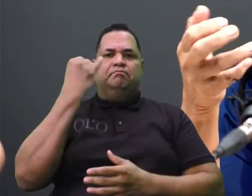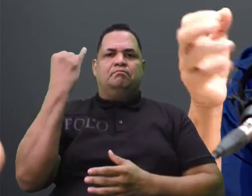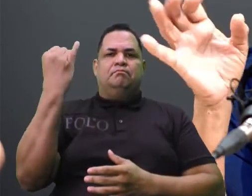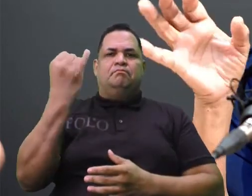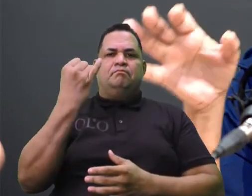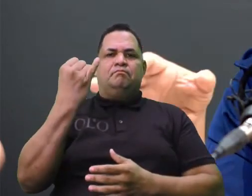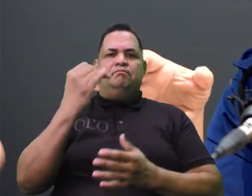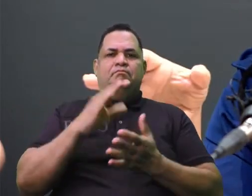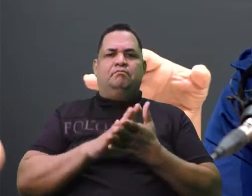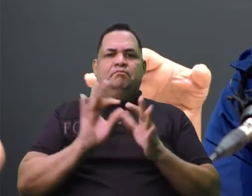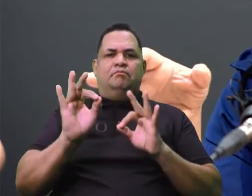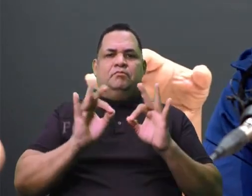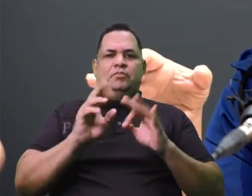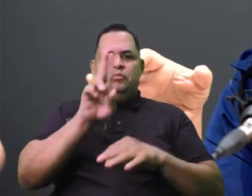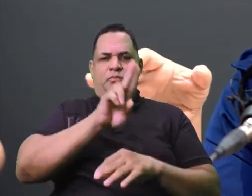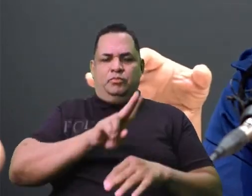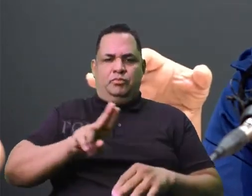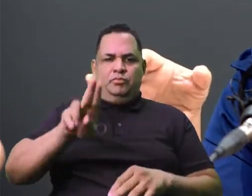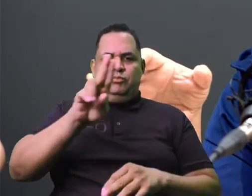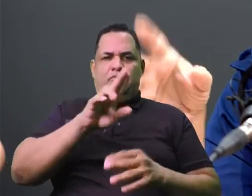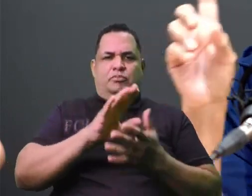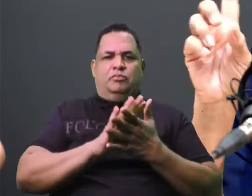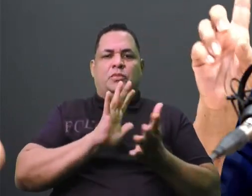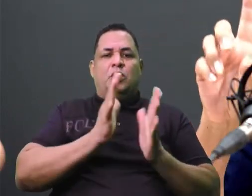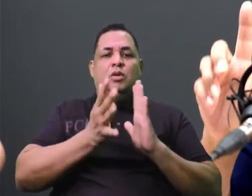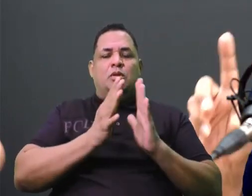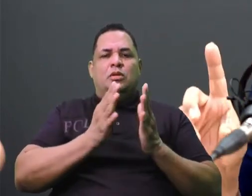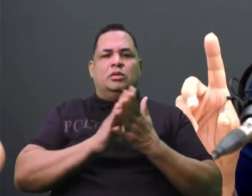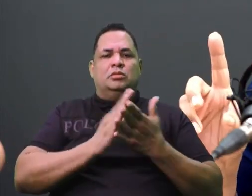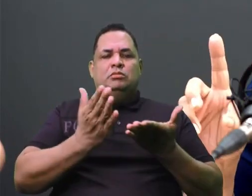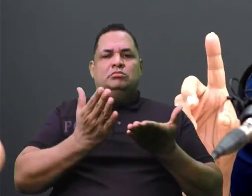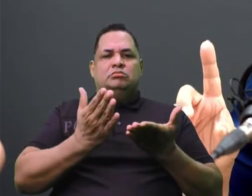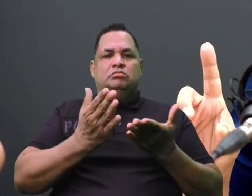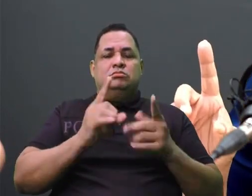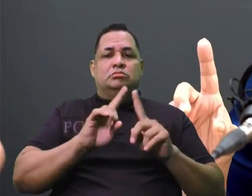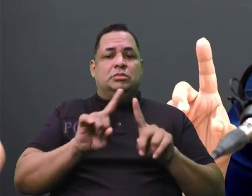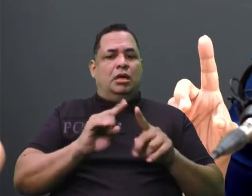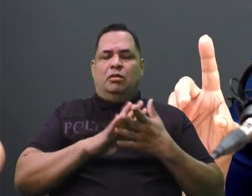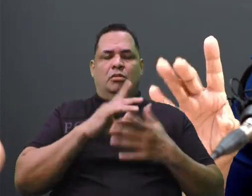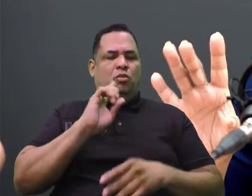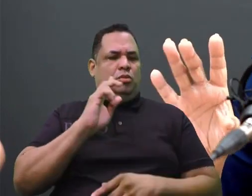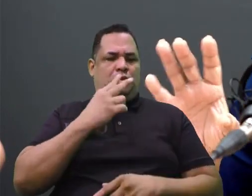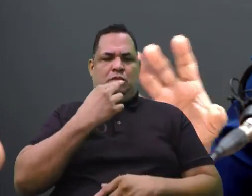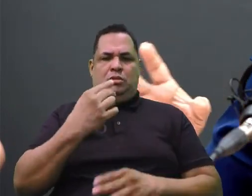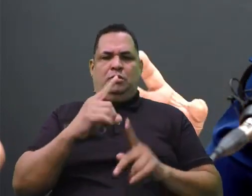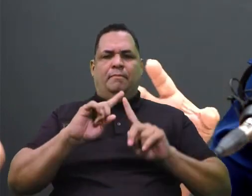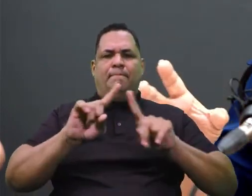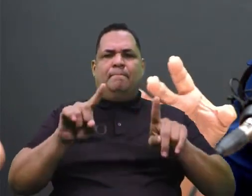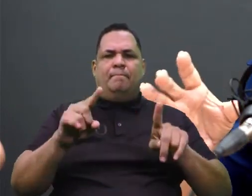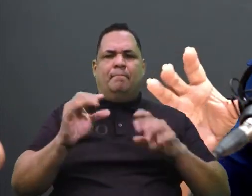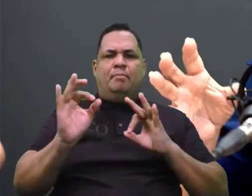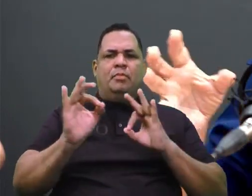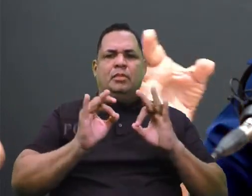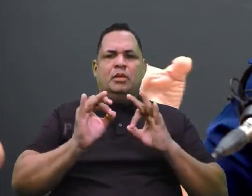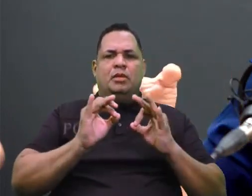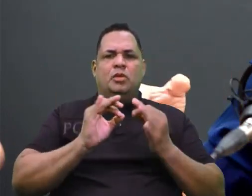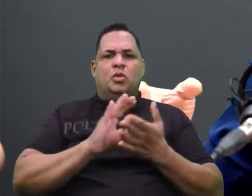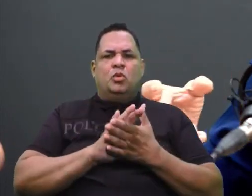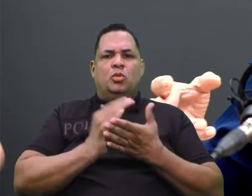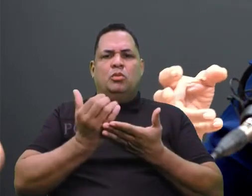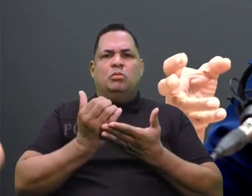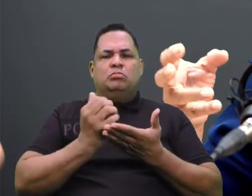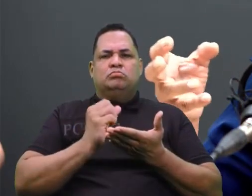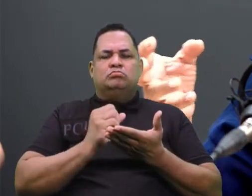significativas para o uso da língua brasileira de sinais, não ainda como língua, mas como um